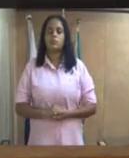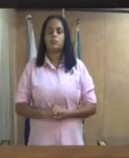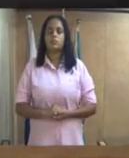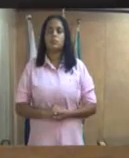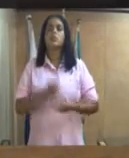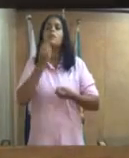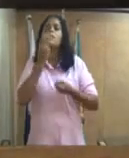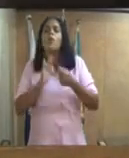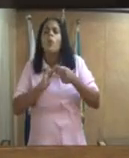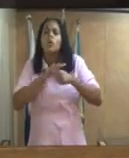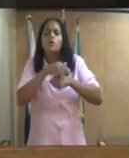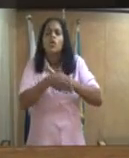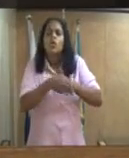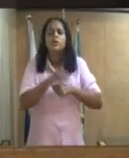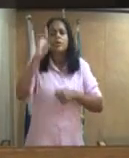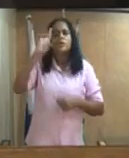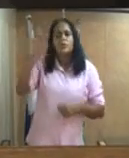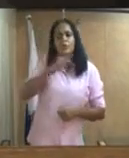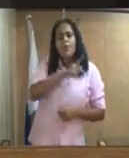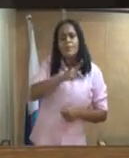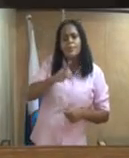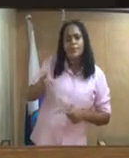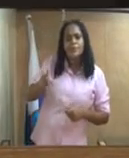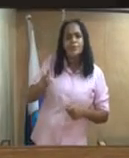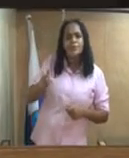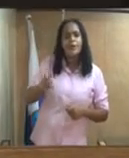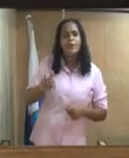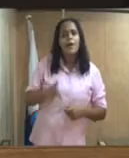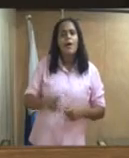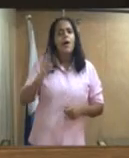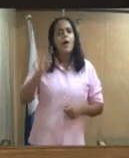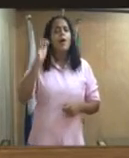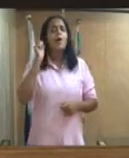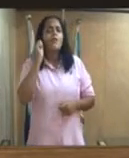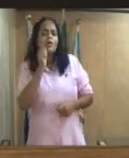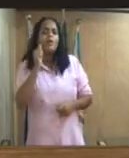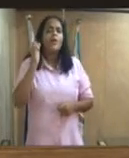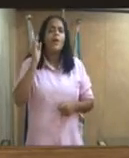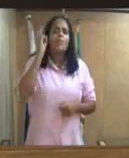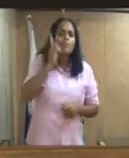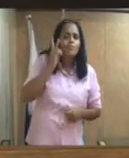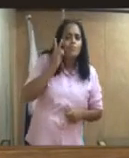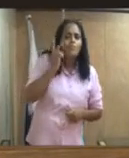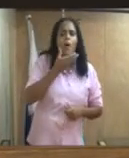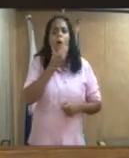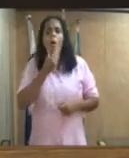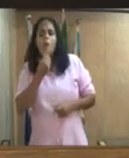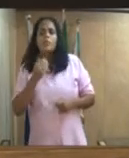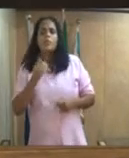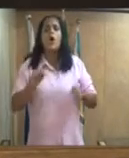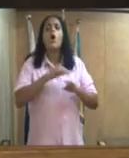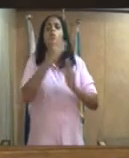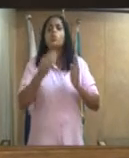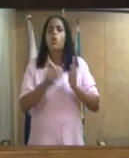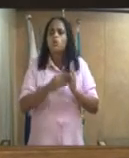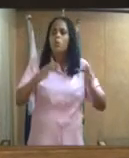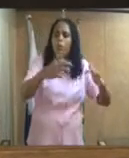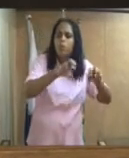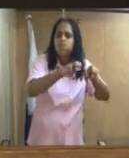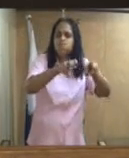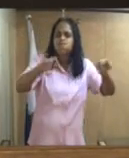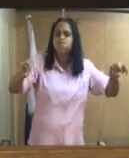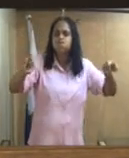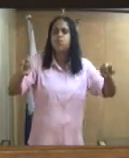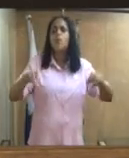Boa noite, senhor presidente. Boa noite, senhoras e senhores vereadores. Boa noite, público presente, imprensa escrita, falada